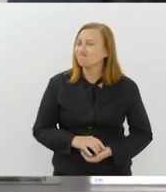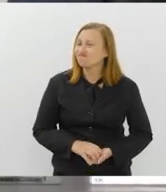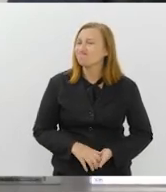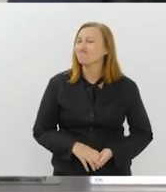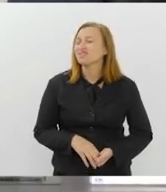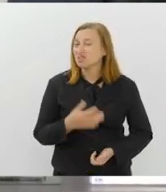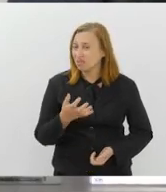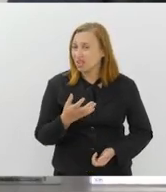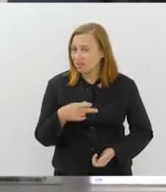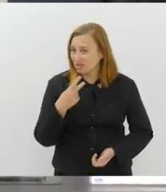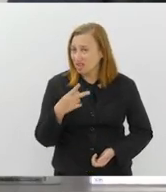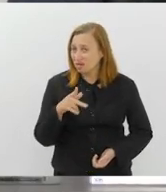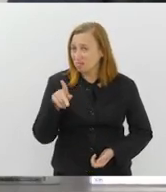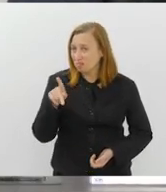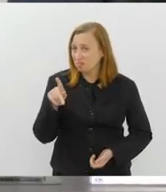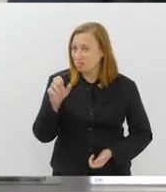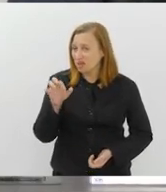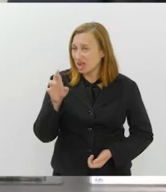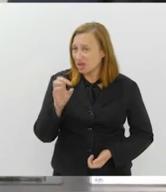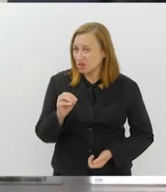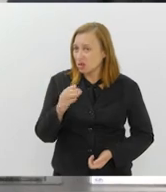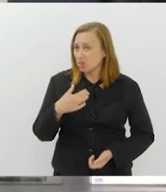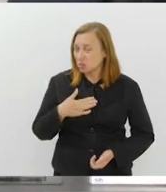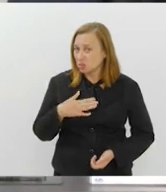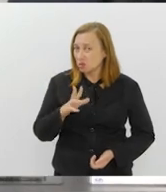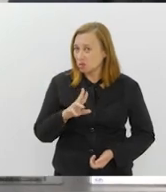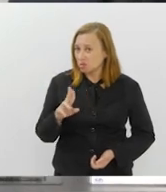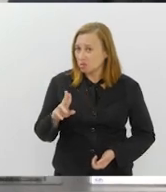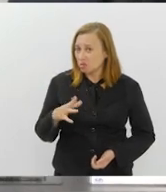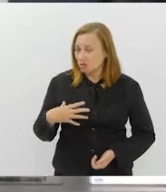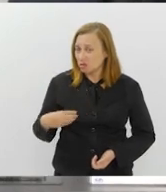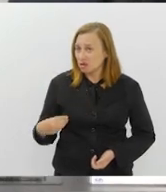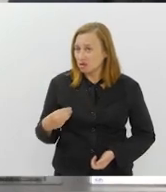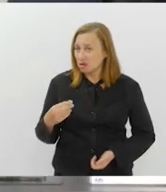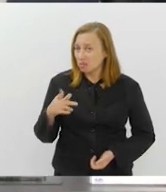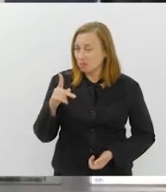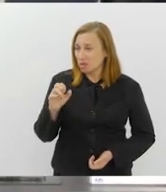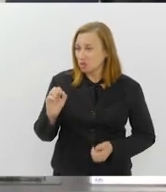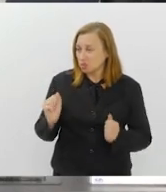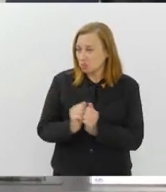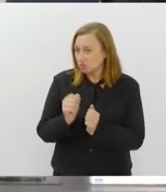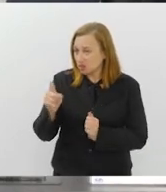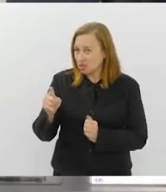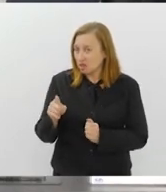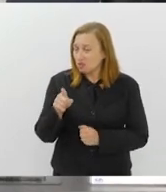Quero dizer pro Pedro, cara, que o nome do meu filho é Pedro. Eu tô aqui por você, irmão.